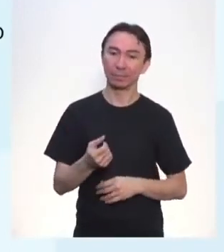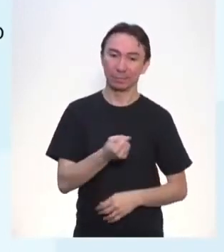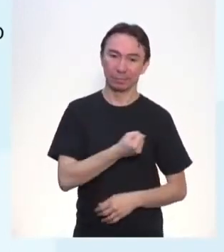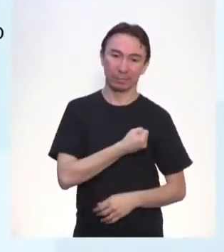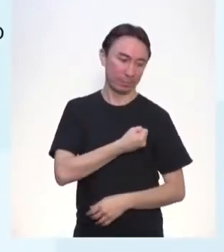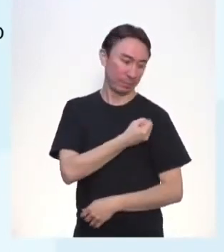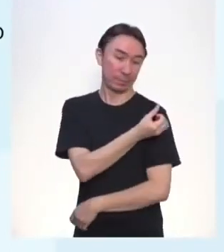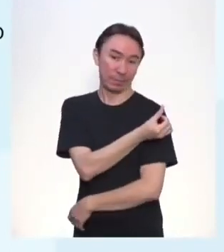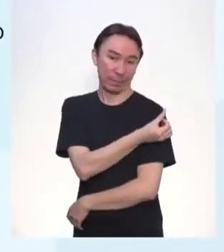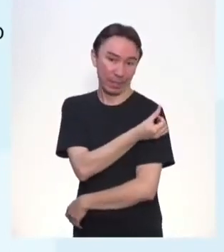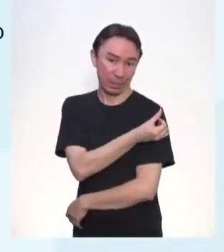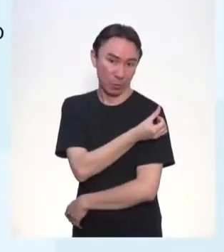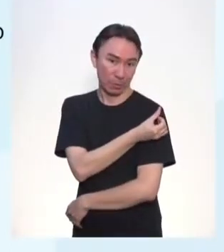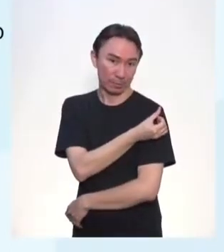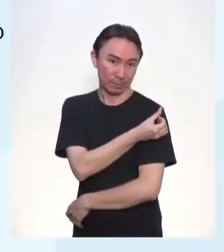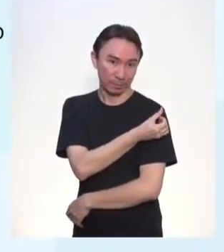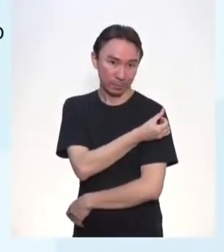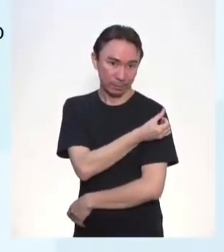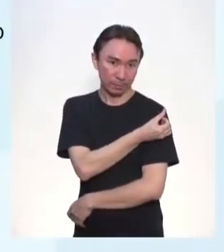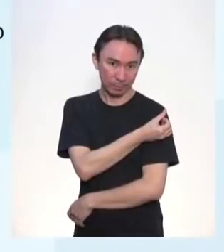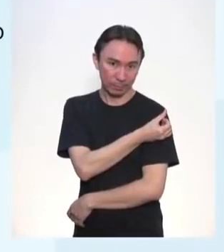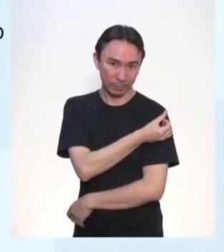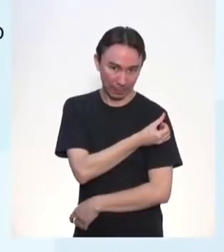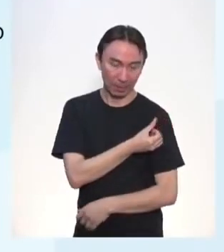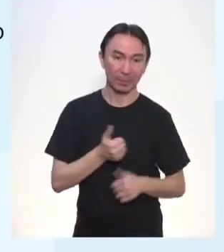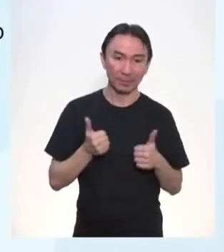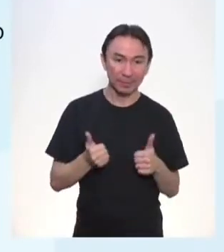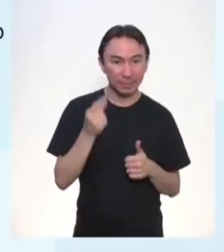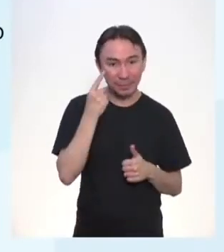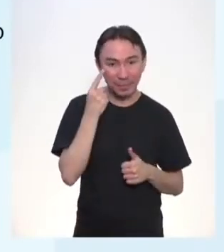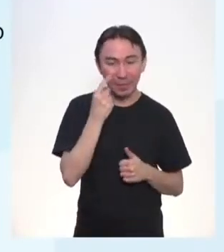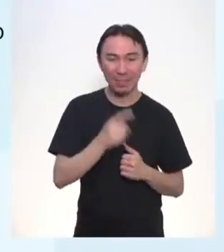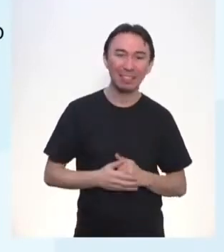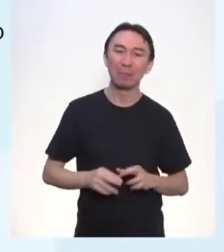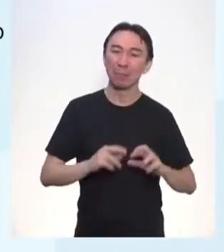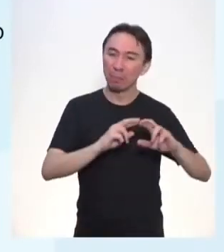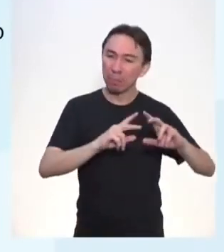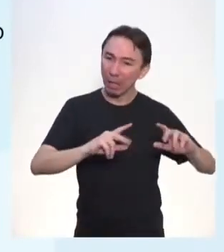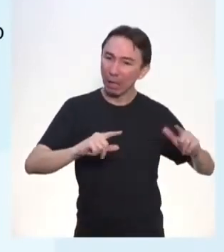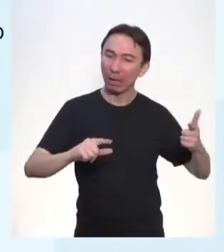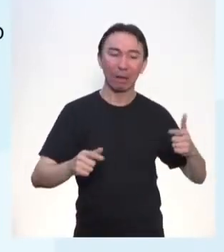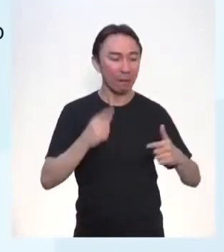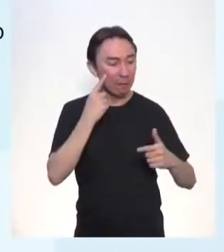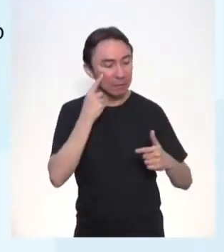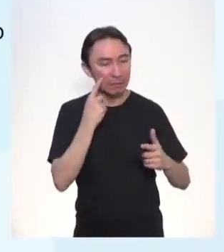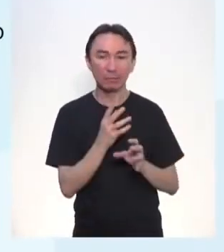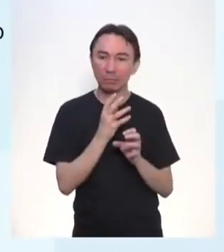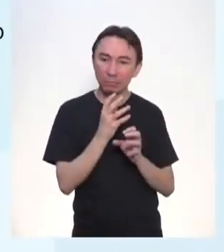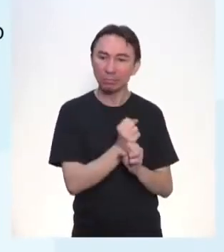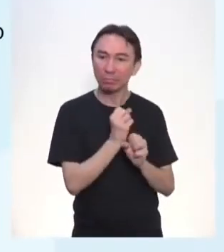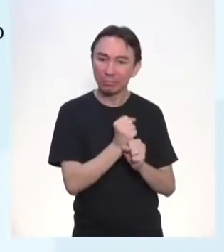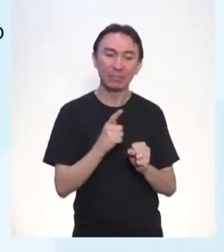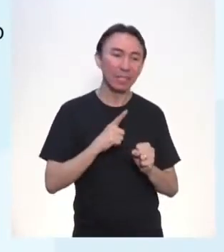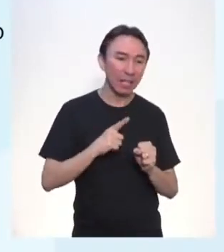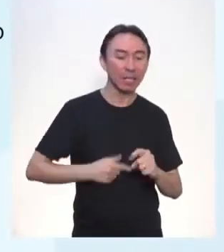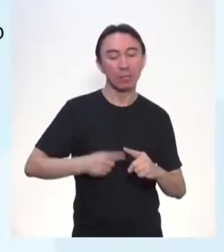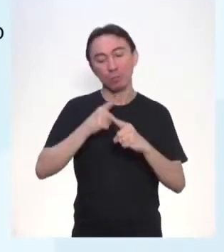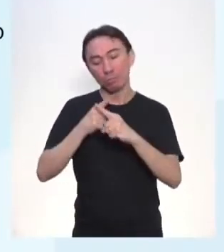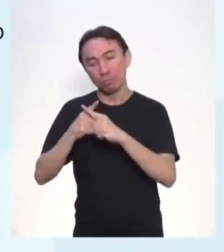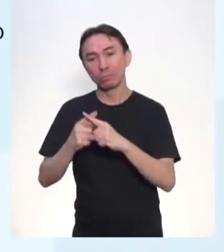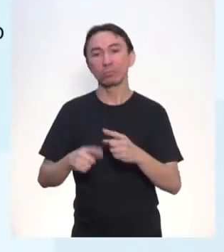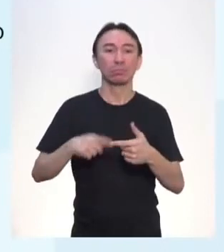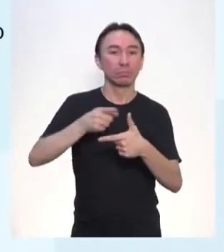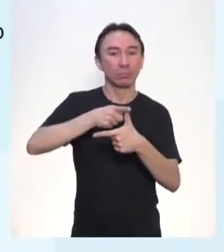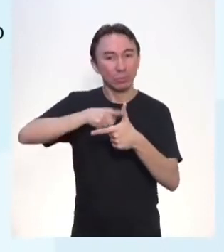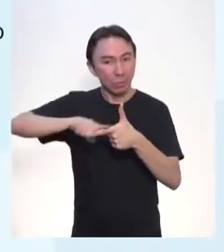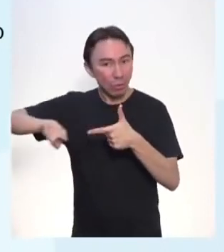Então, a habilidade 6. Resolver e elaborar situações problemas que envolvam ideias de múltiplos e divisores. Hoje nós vamos